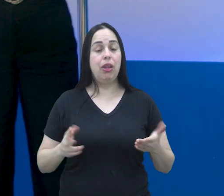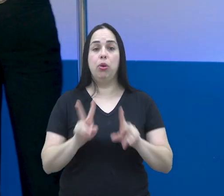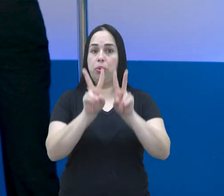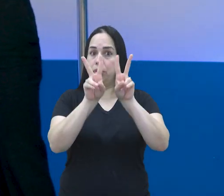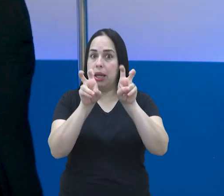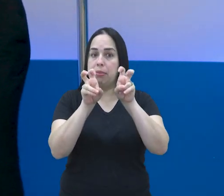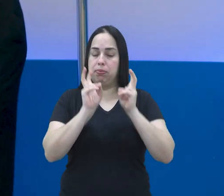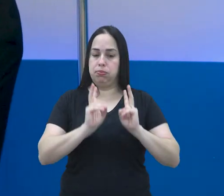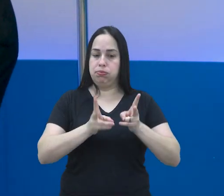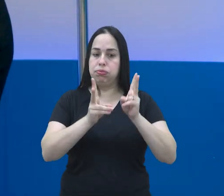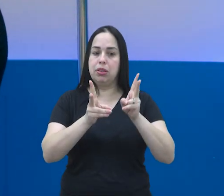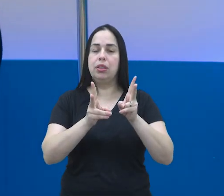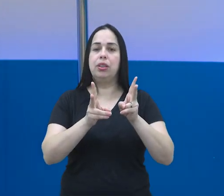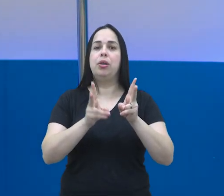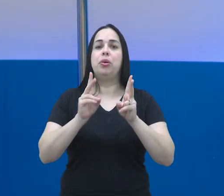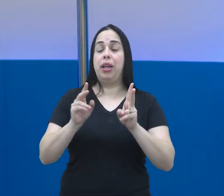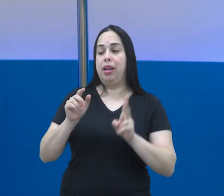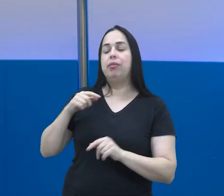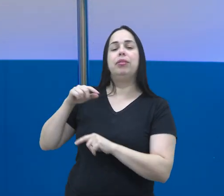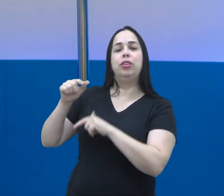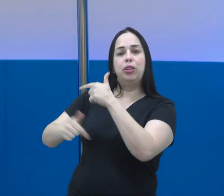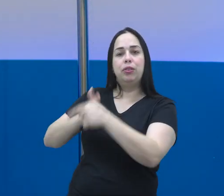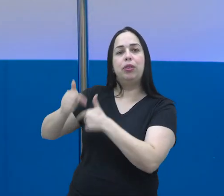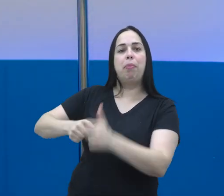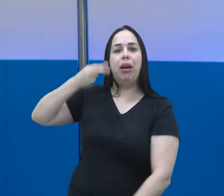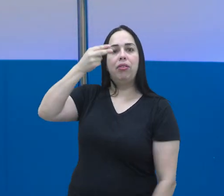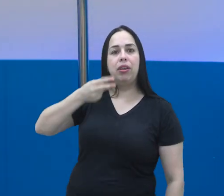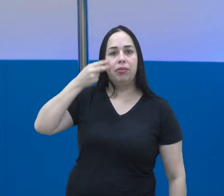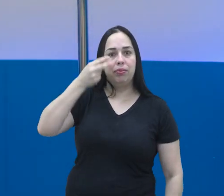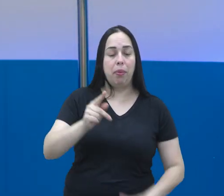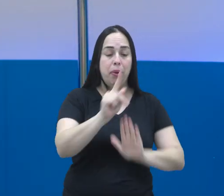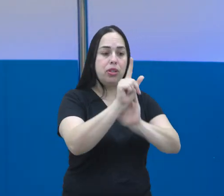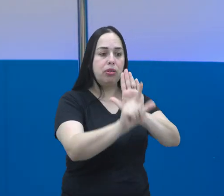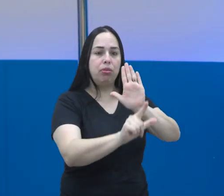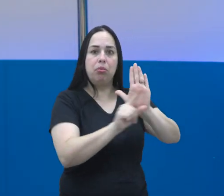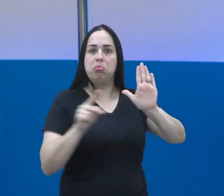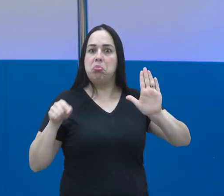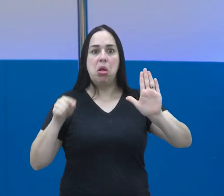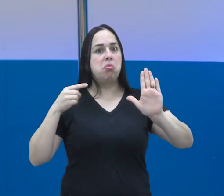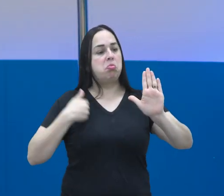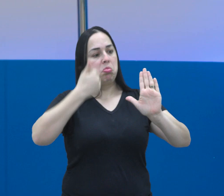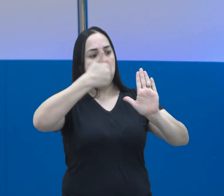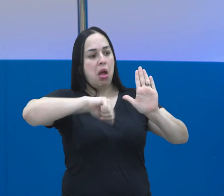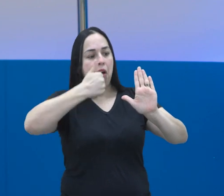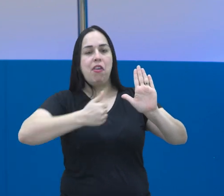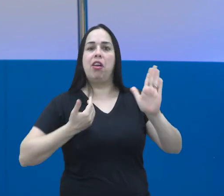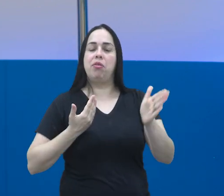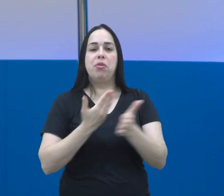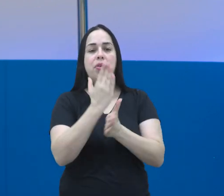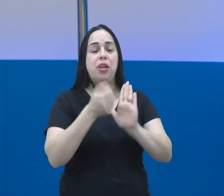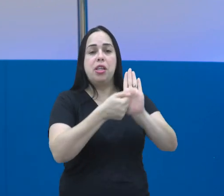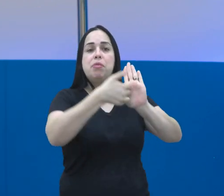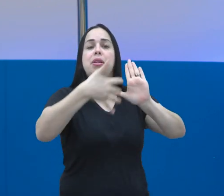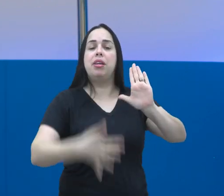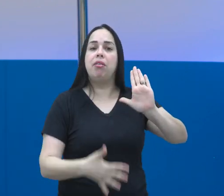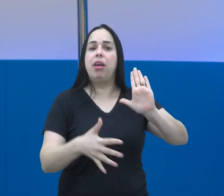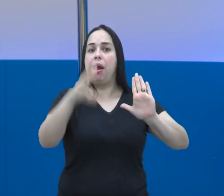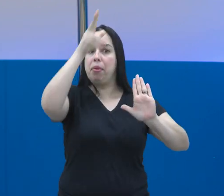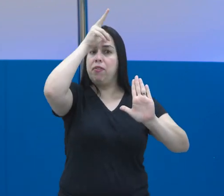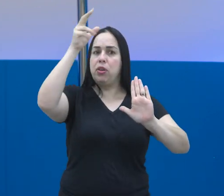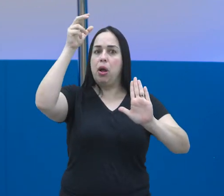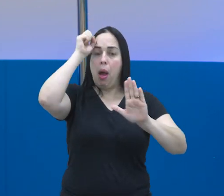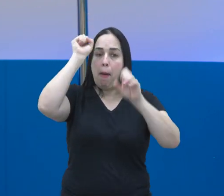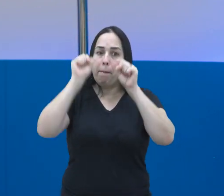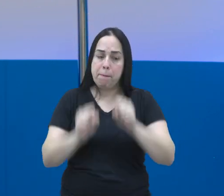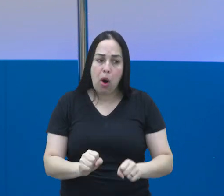segue falando sobre a atividade parlamentar. Os vereadores aprovaram um projeto de lei que autoriza o Poder Executivo